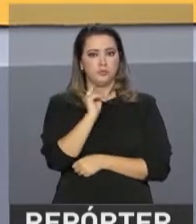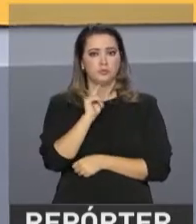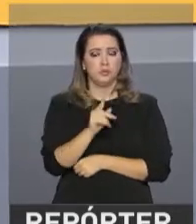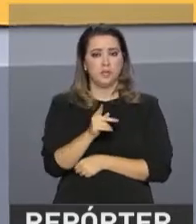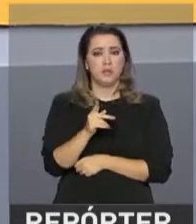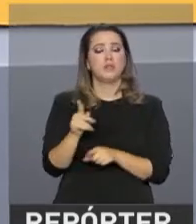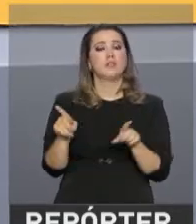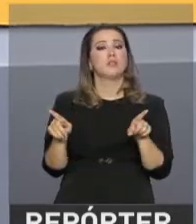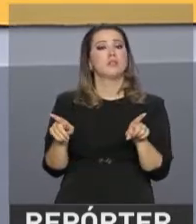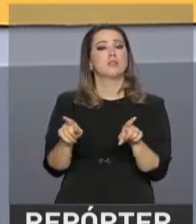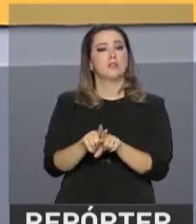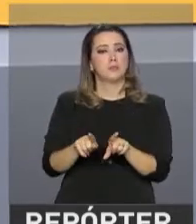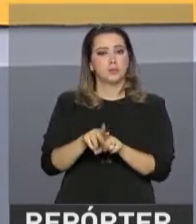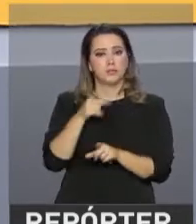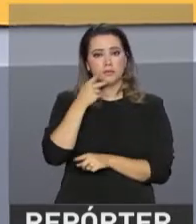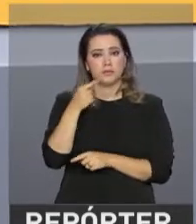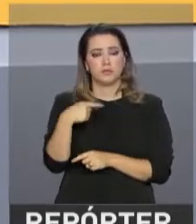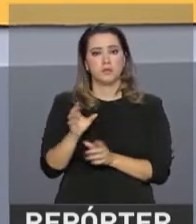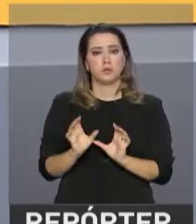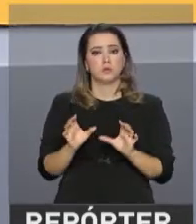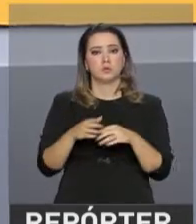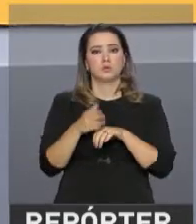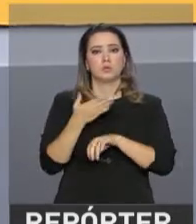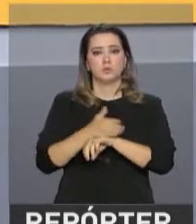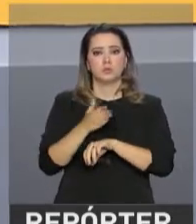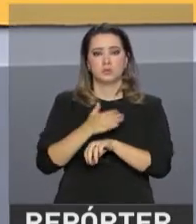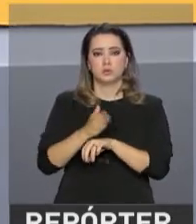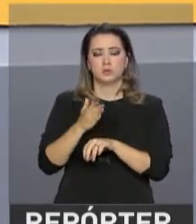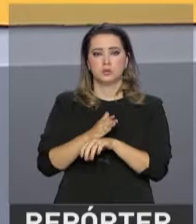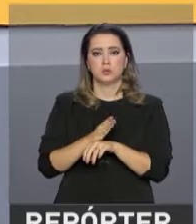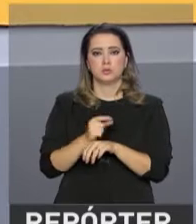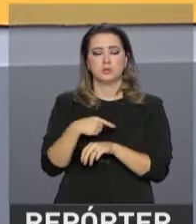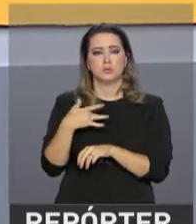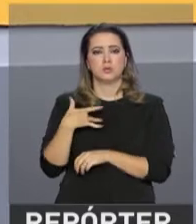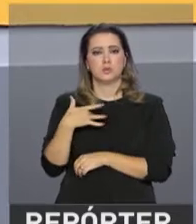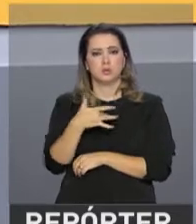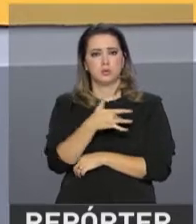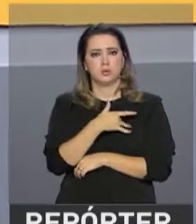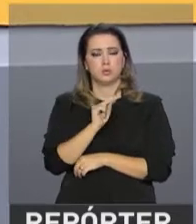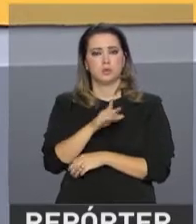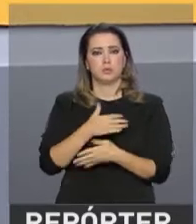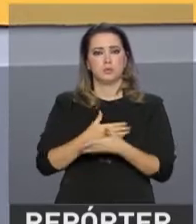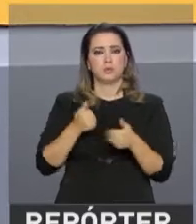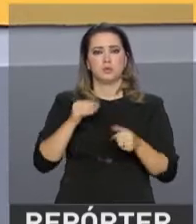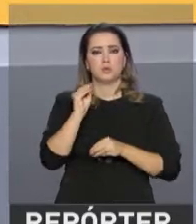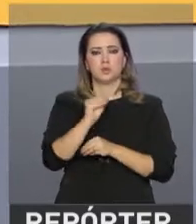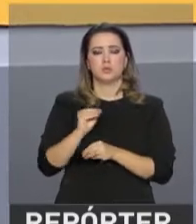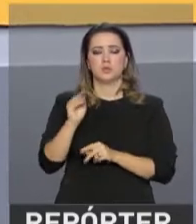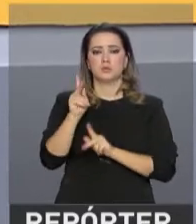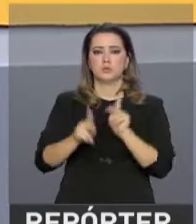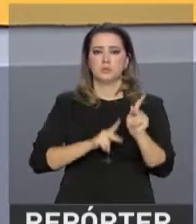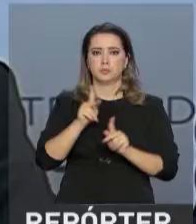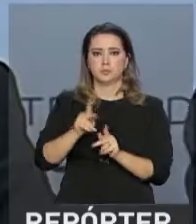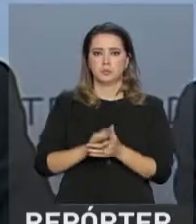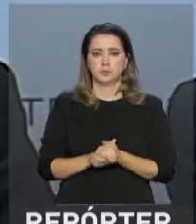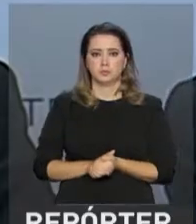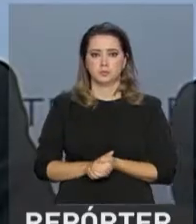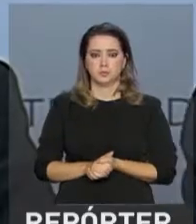ricardo barros a qualificação dos agentes de saúde vai resultar em melhorias no atendimento à população